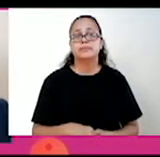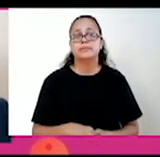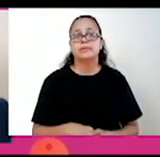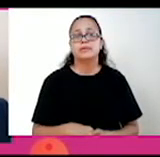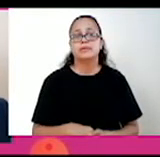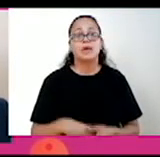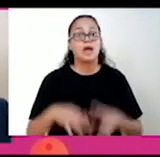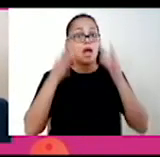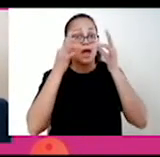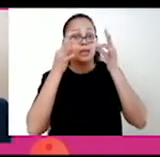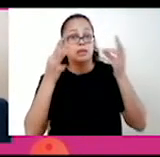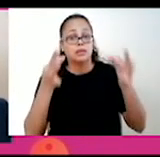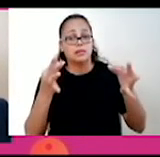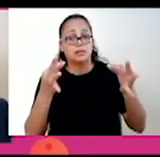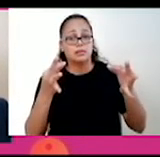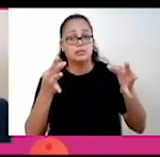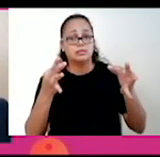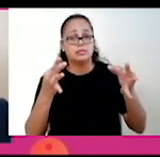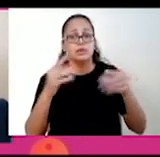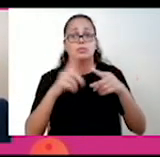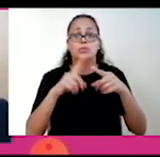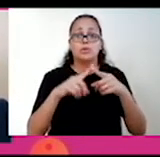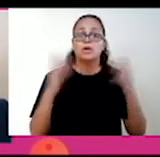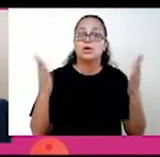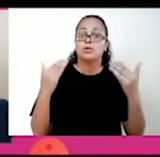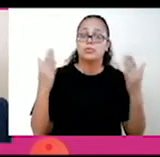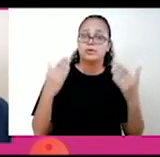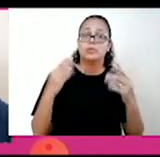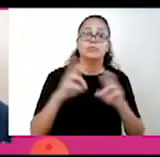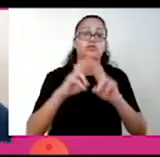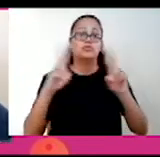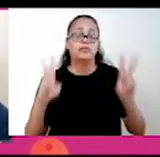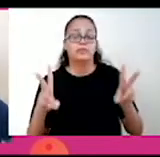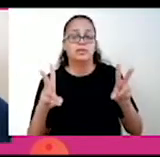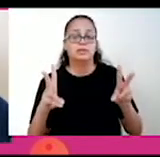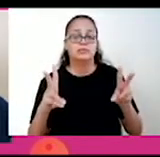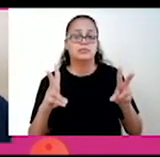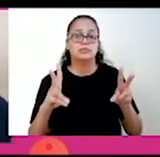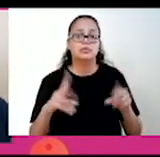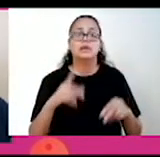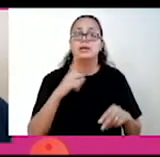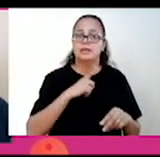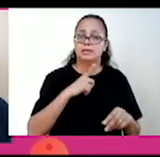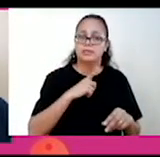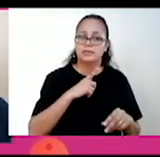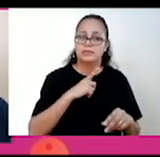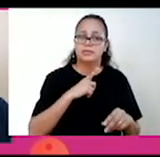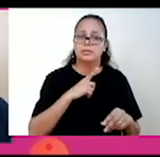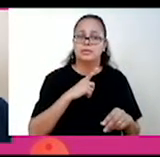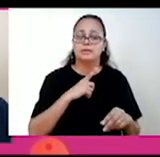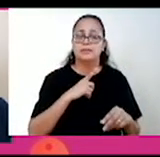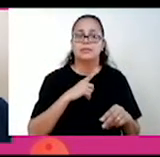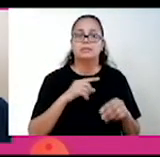Guatemala. Atenção para o hemisfério, já que o verão ocorre em períodos diferentes, né? Então, aqui nós temos aqui a linha do Equador, né,